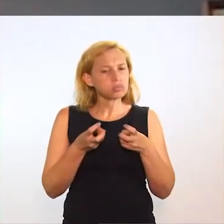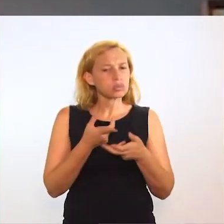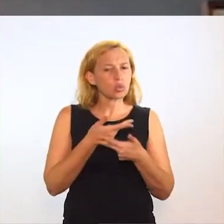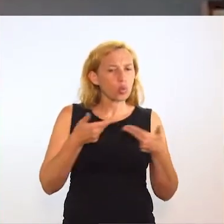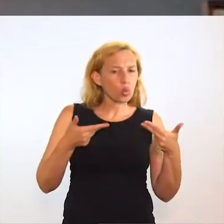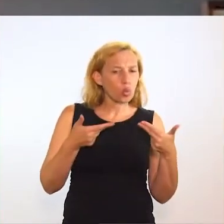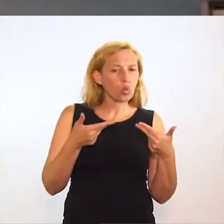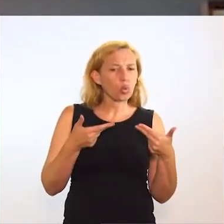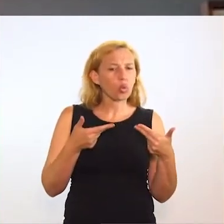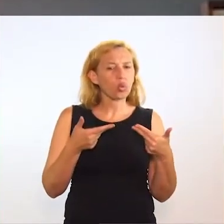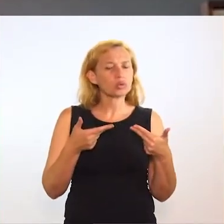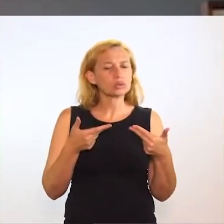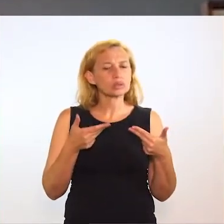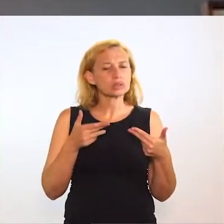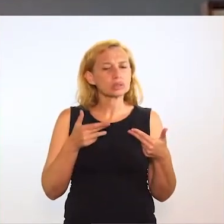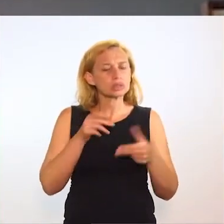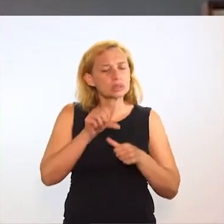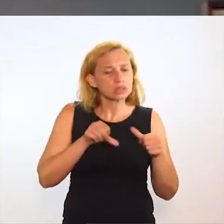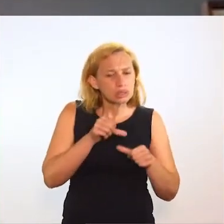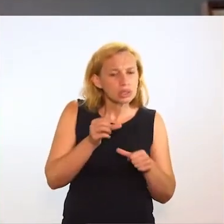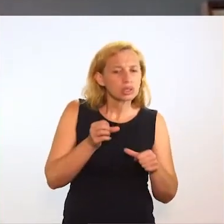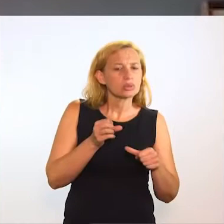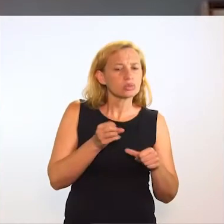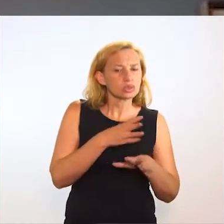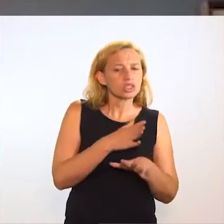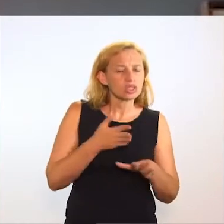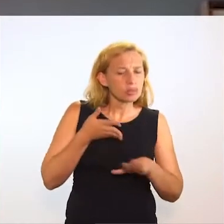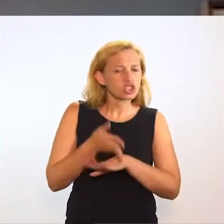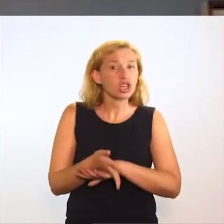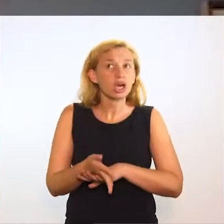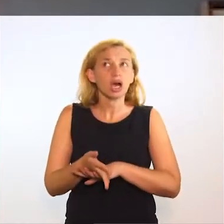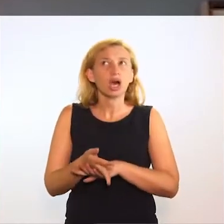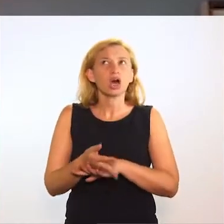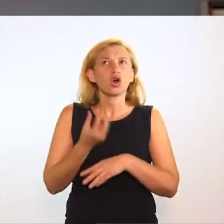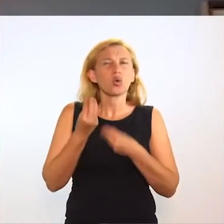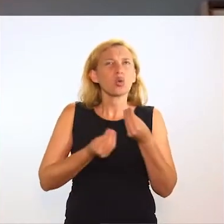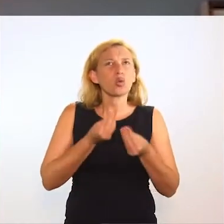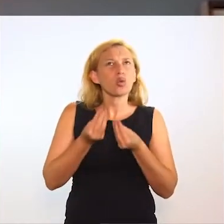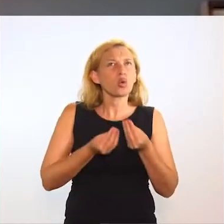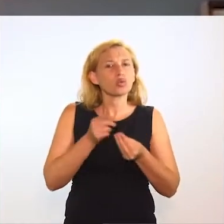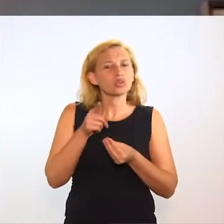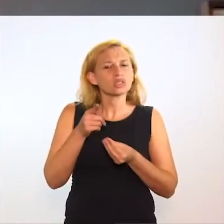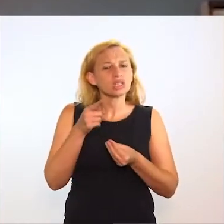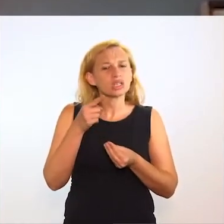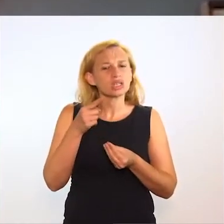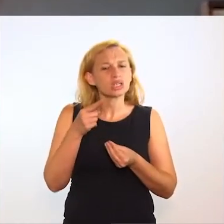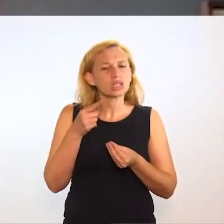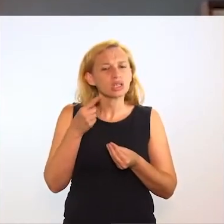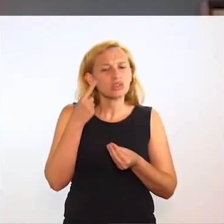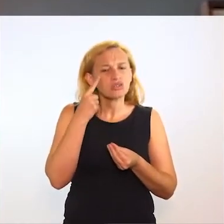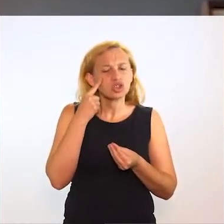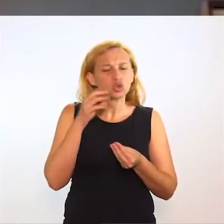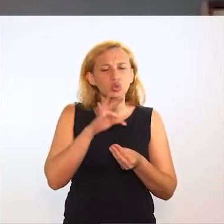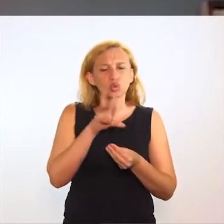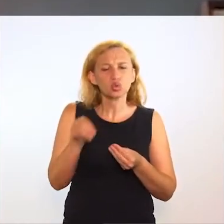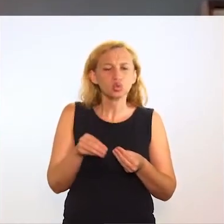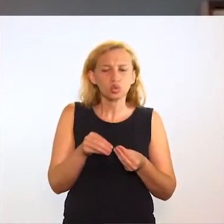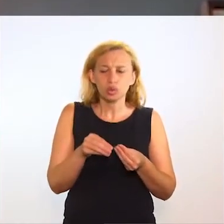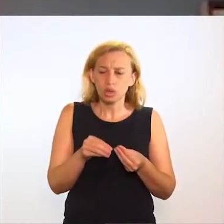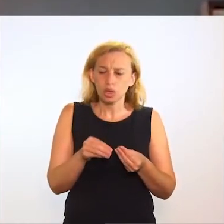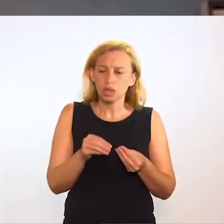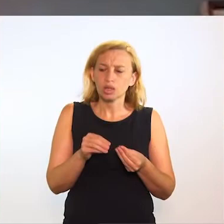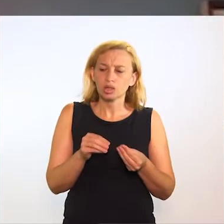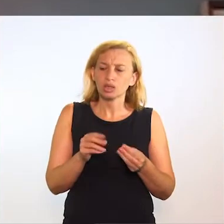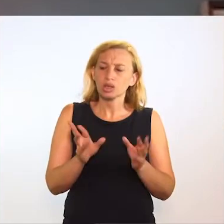com, assim, percebendo coisas que estão se consolidando, mudanças que vieram para ficar. Como é que você tem vislumbrado aí o futuro e